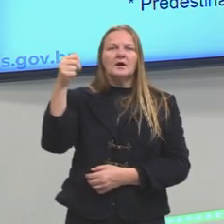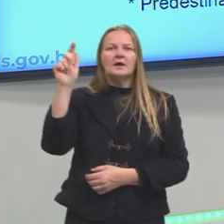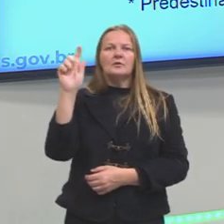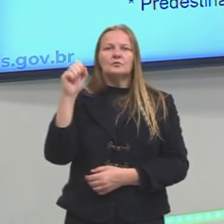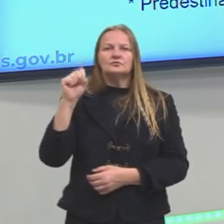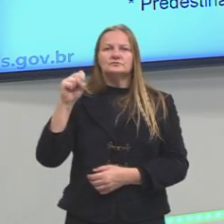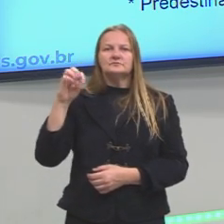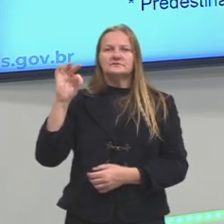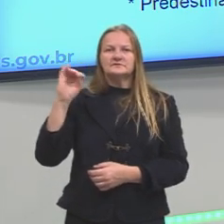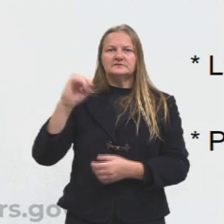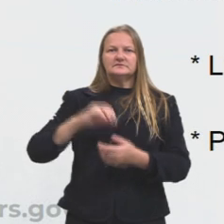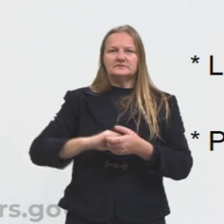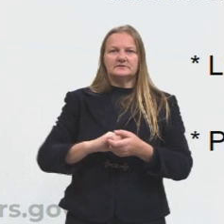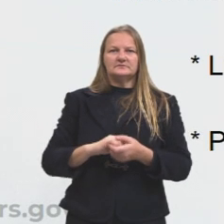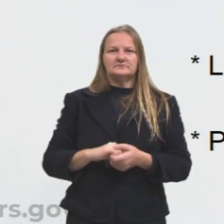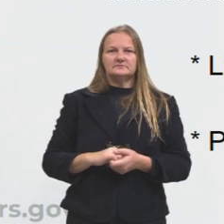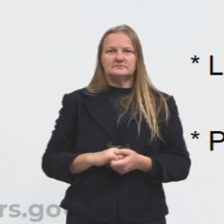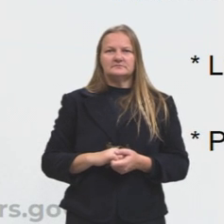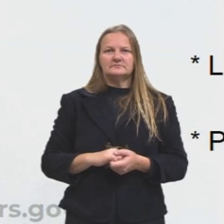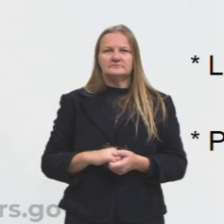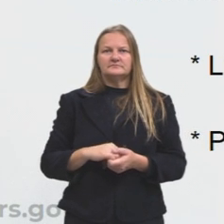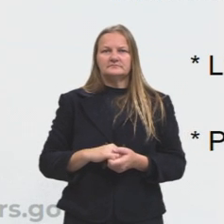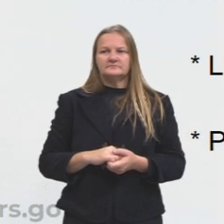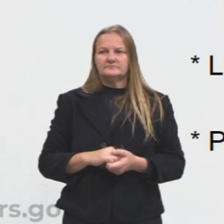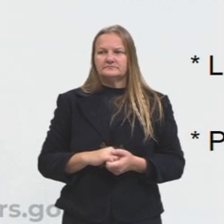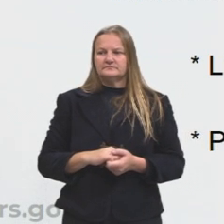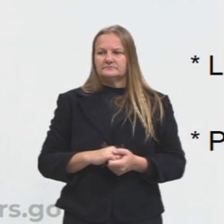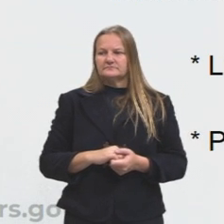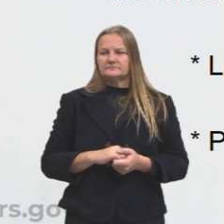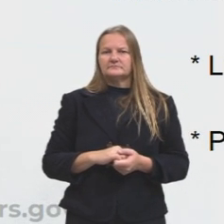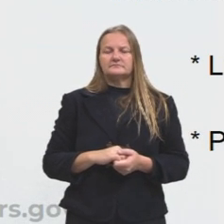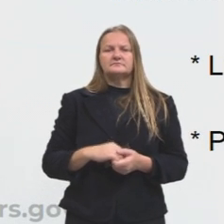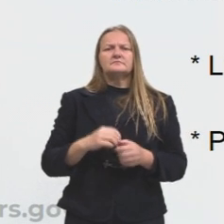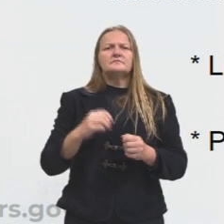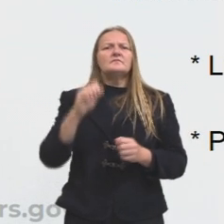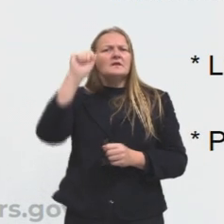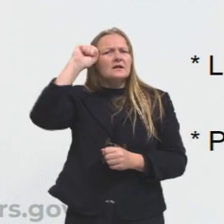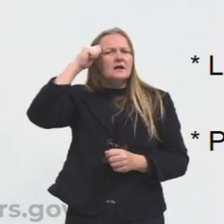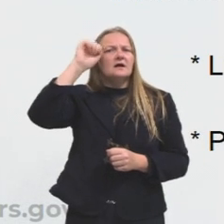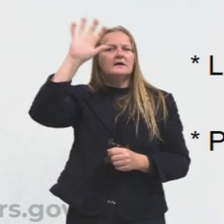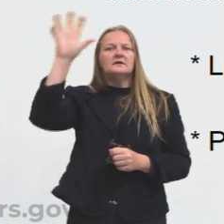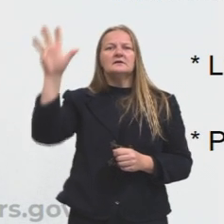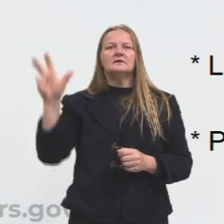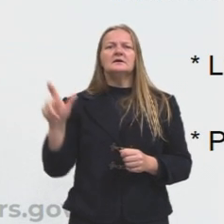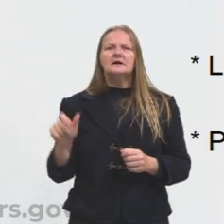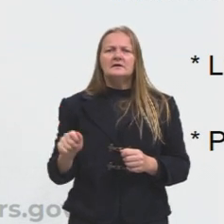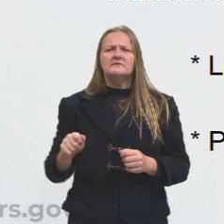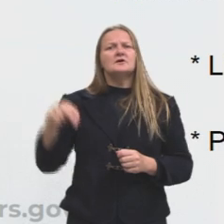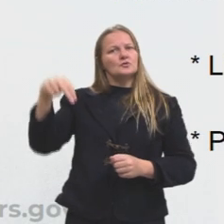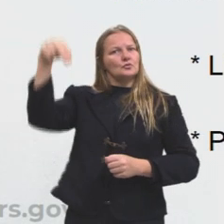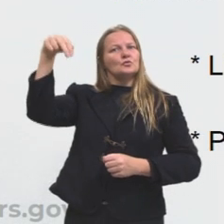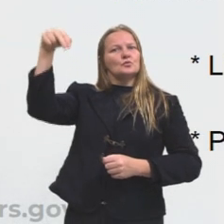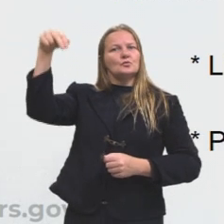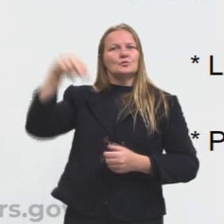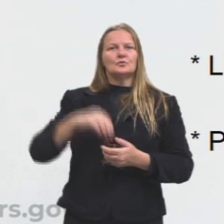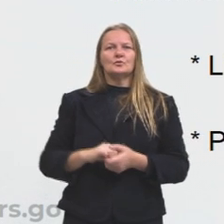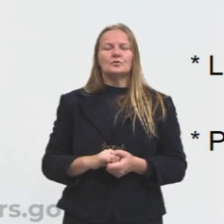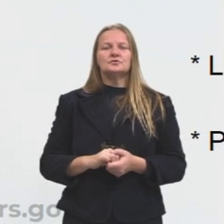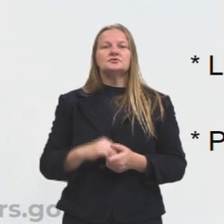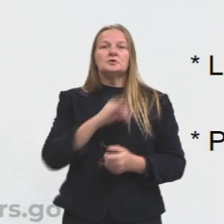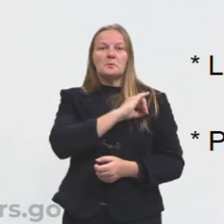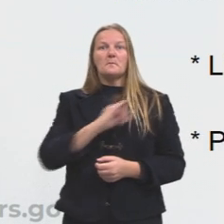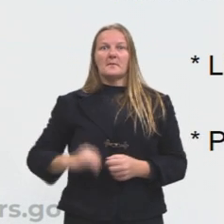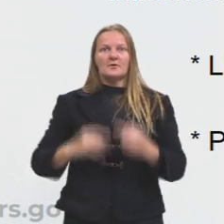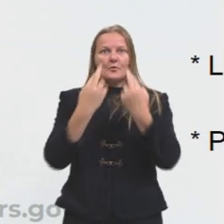um dos principais expoentes da patrística ele é da África no norte da África fazem para fazer a parte do Império